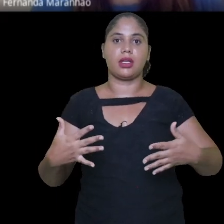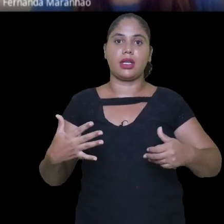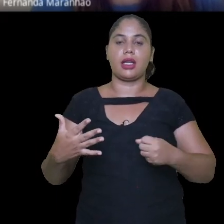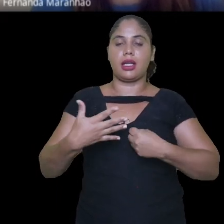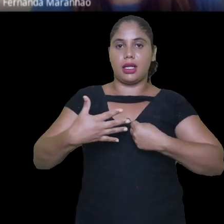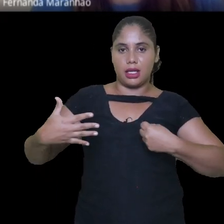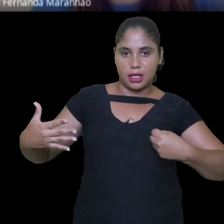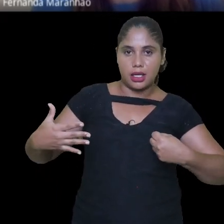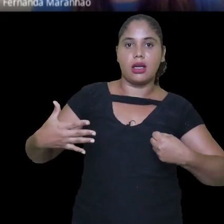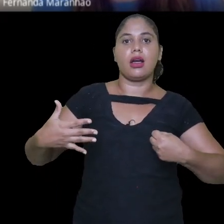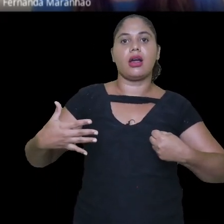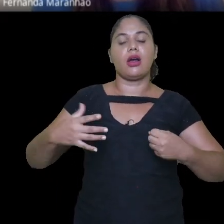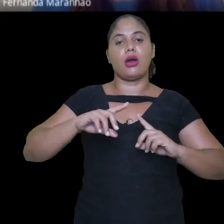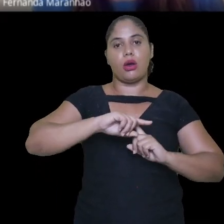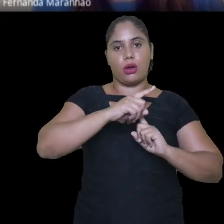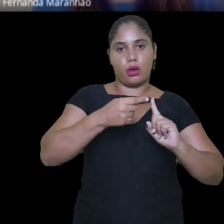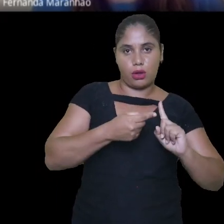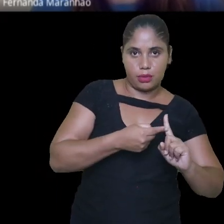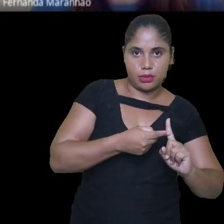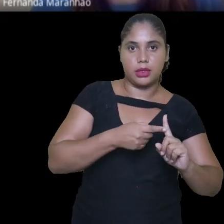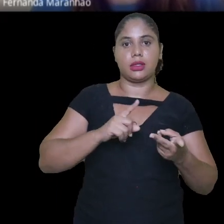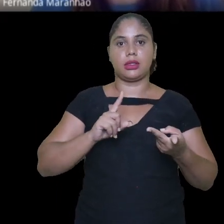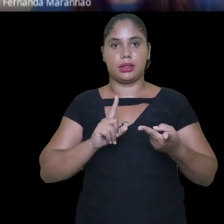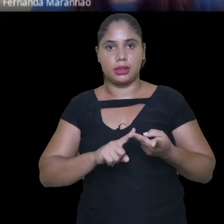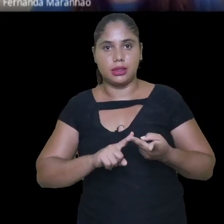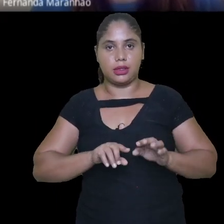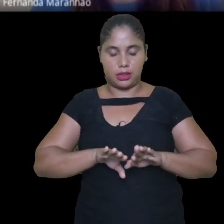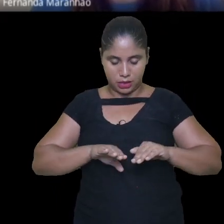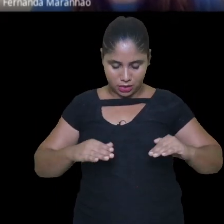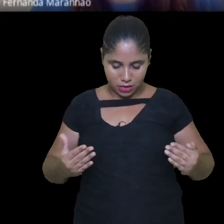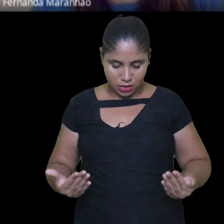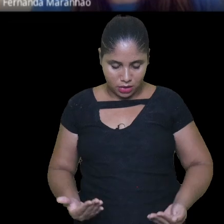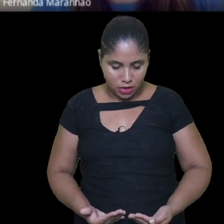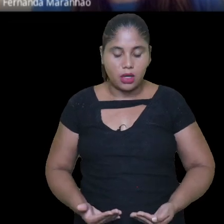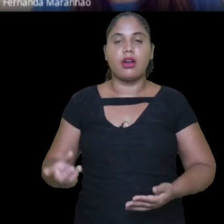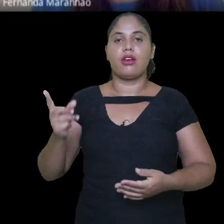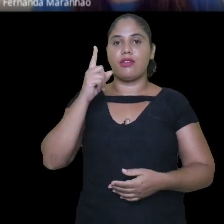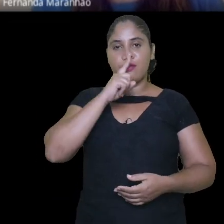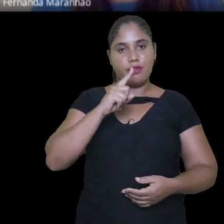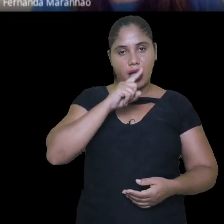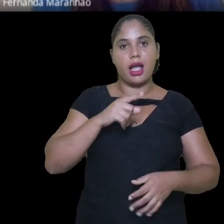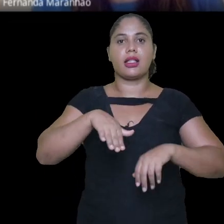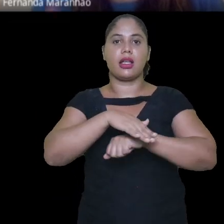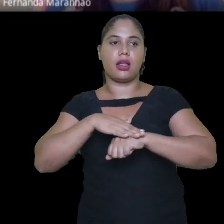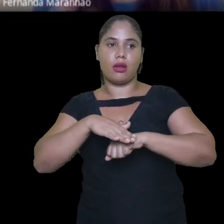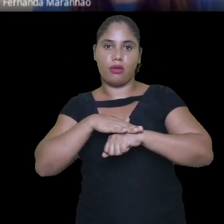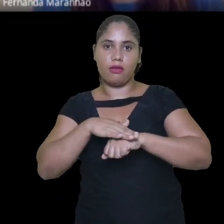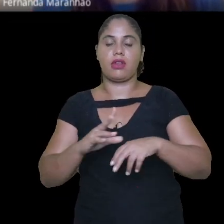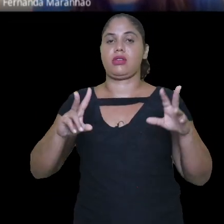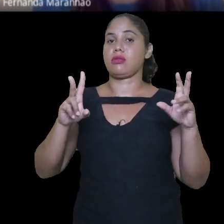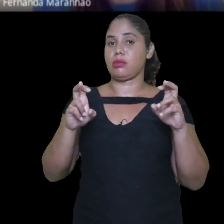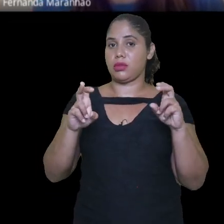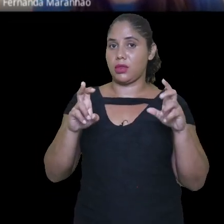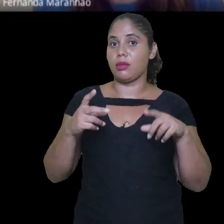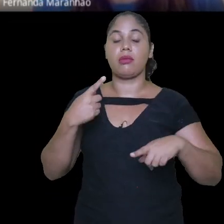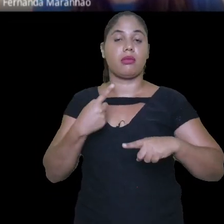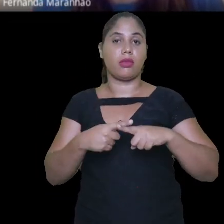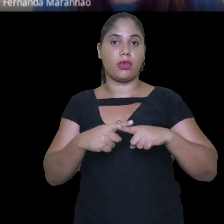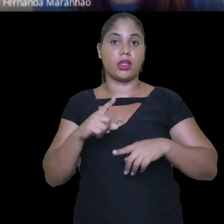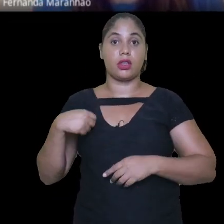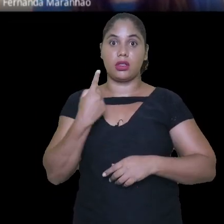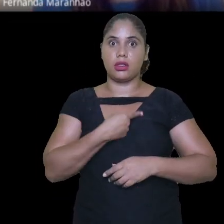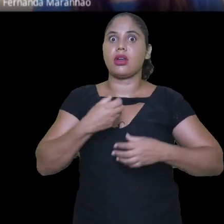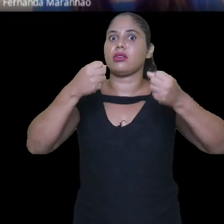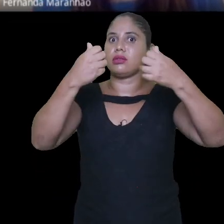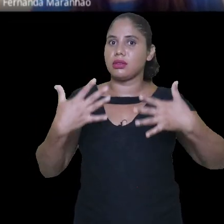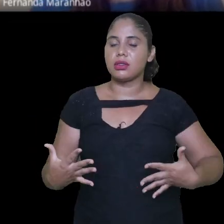sua fisiopatologia, e conversar sobre esse assunto, porque vejam que nós falamos aqui bastante sobre